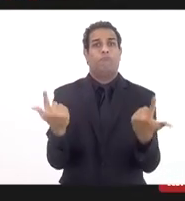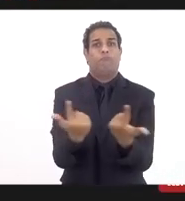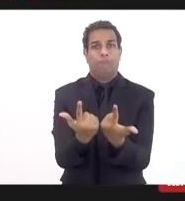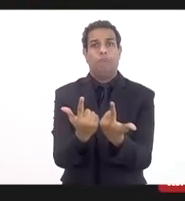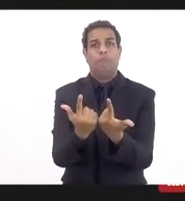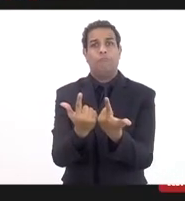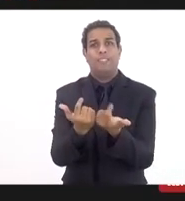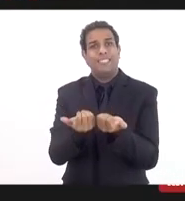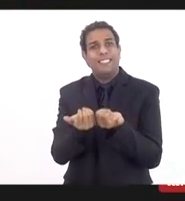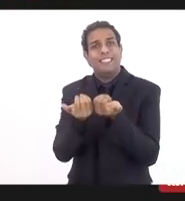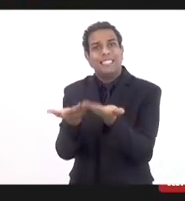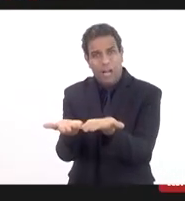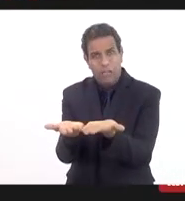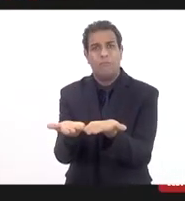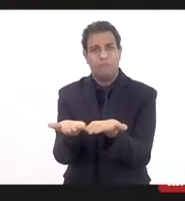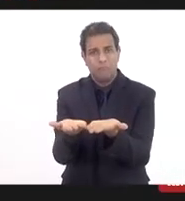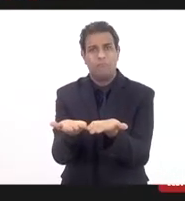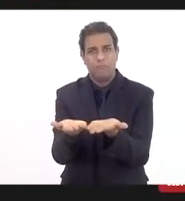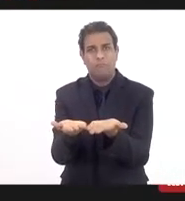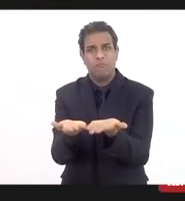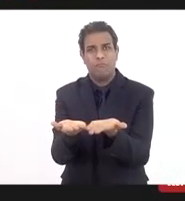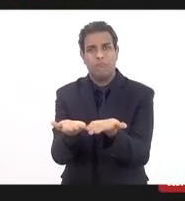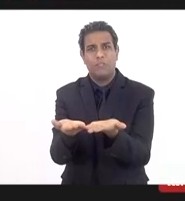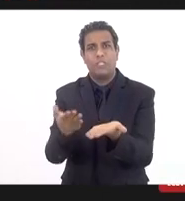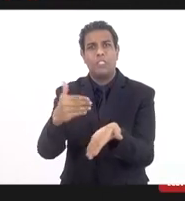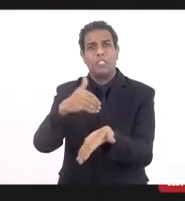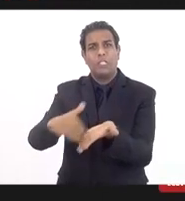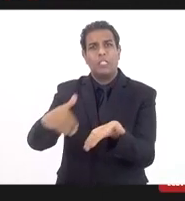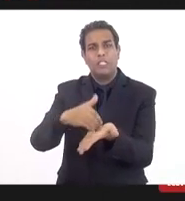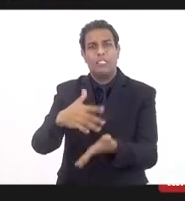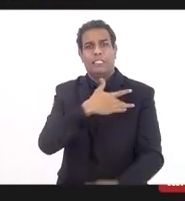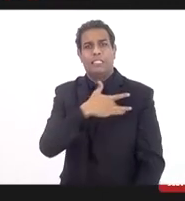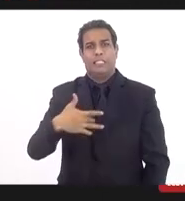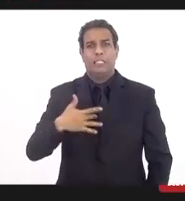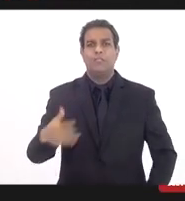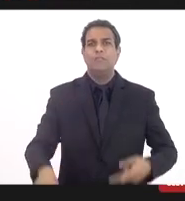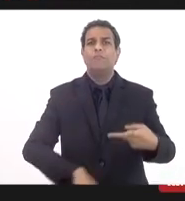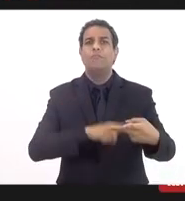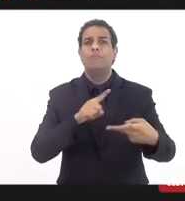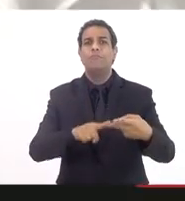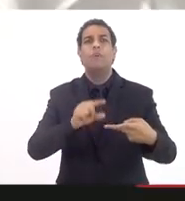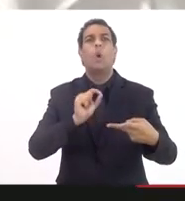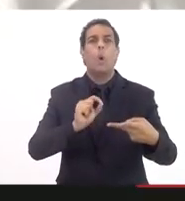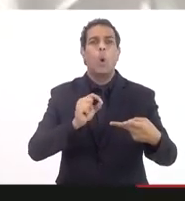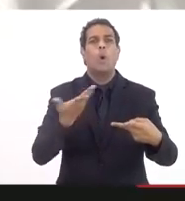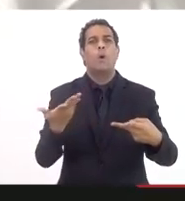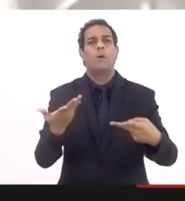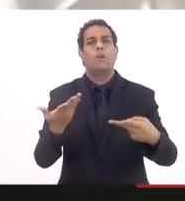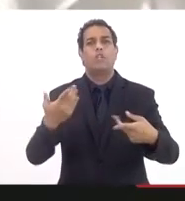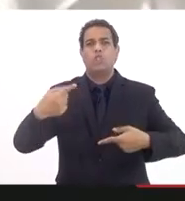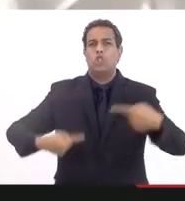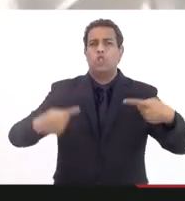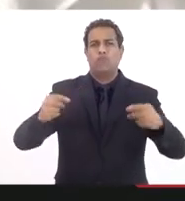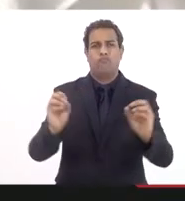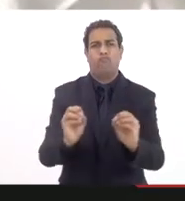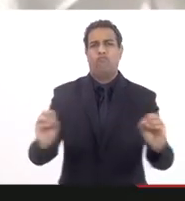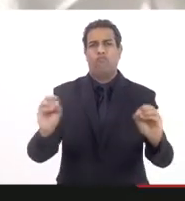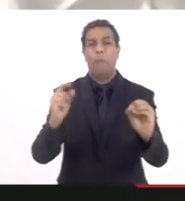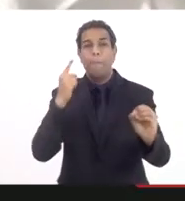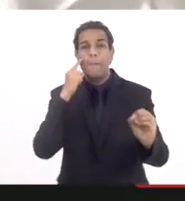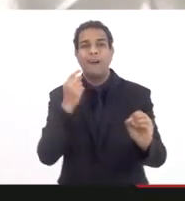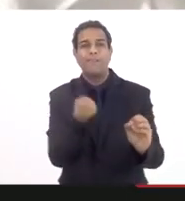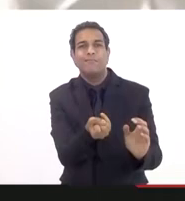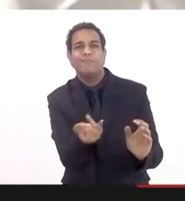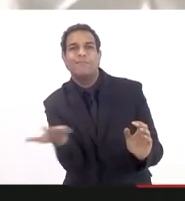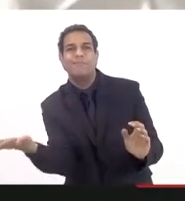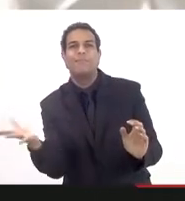Legislativa colocou para a Secretaria de Saúde. A segunda questão é que eu nem discuti aqui dados, eu